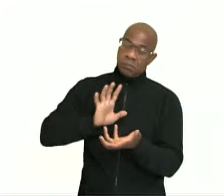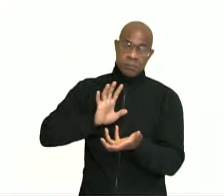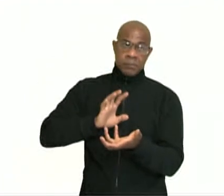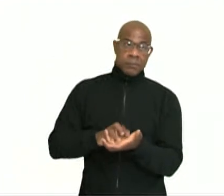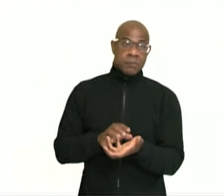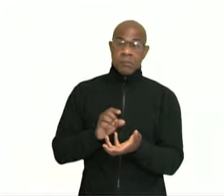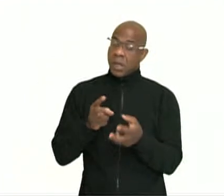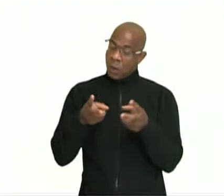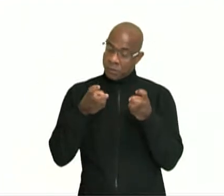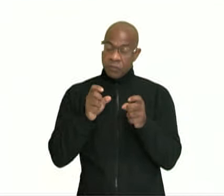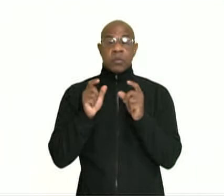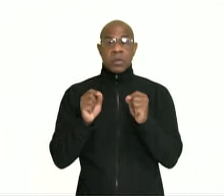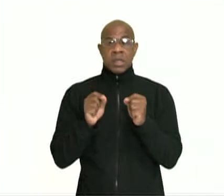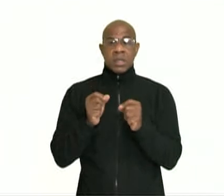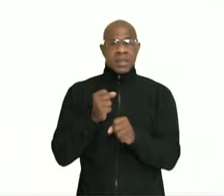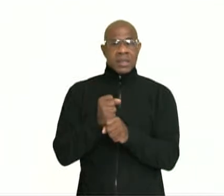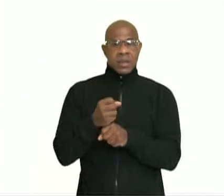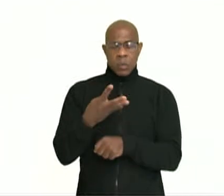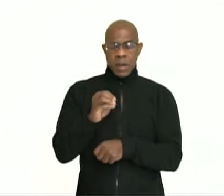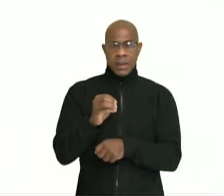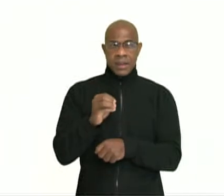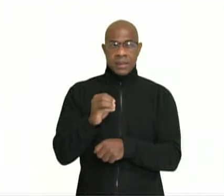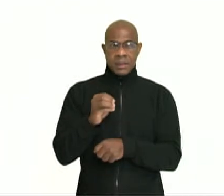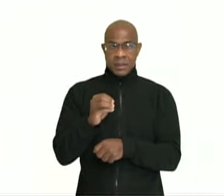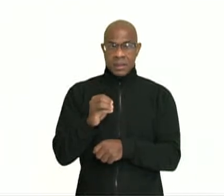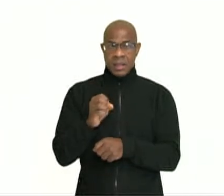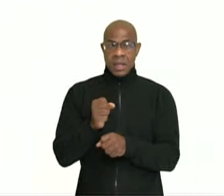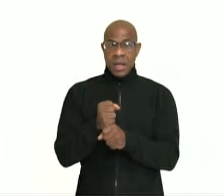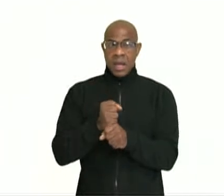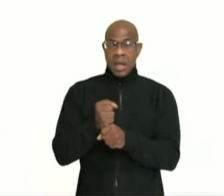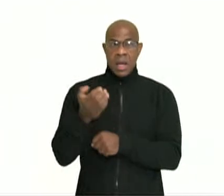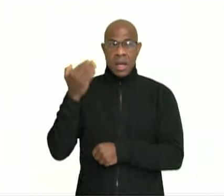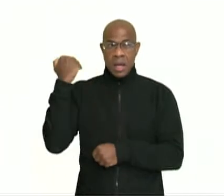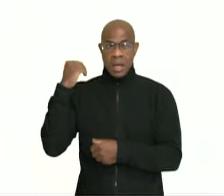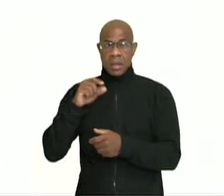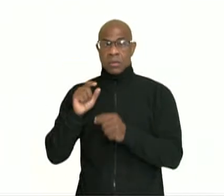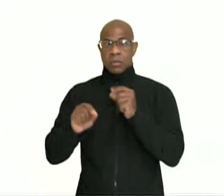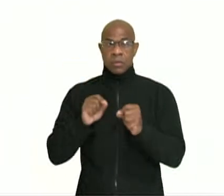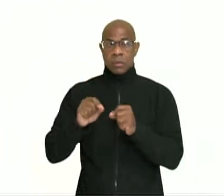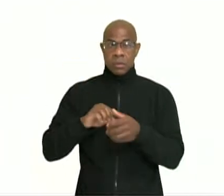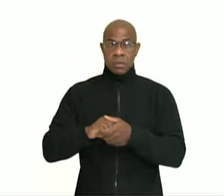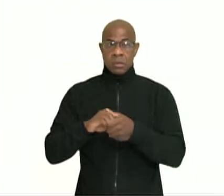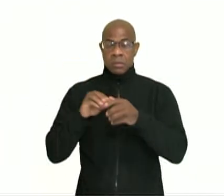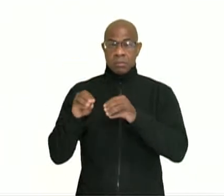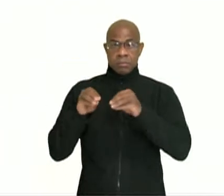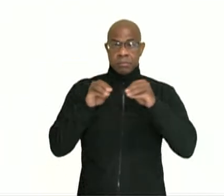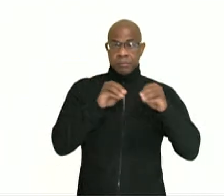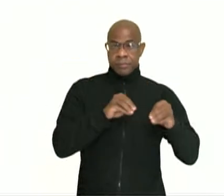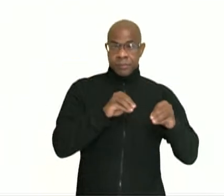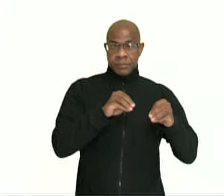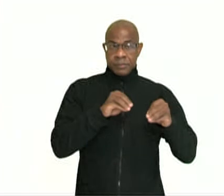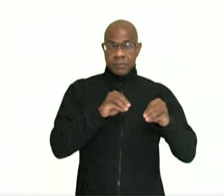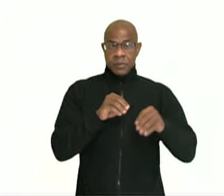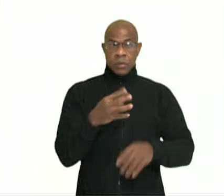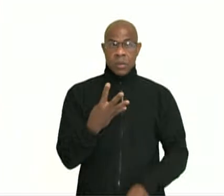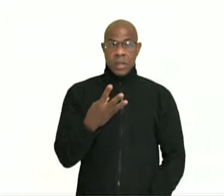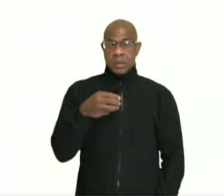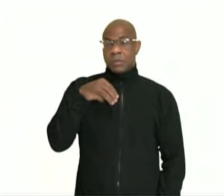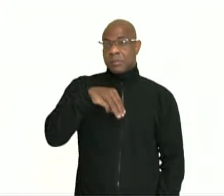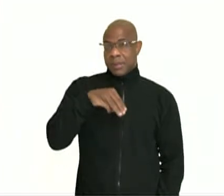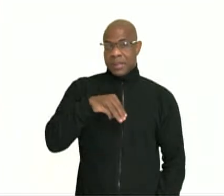foi observado que nos últimos 40 anos houve um deslocamento de 4 metros em direção